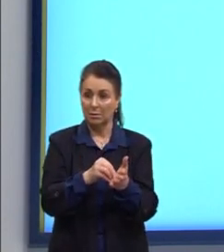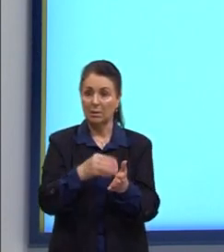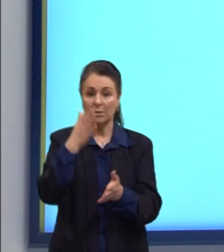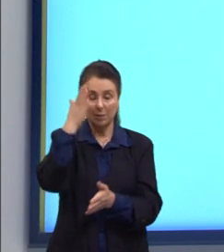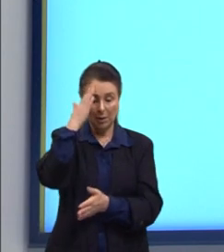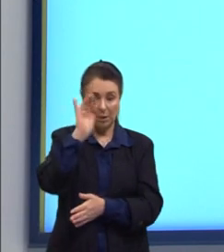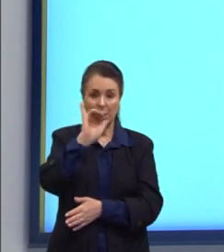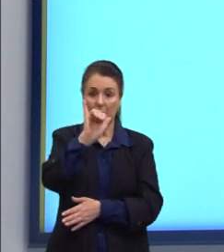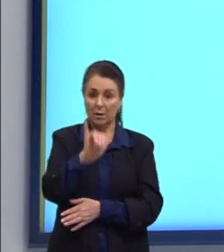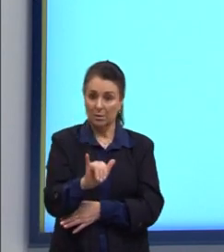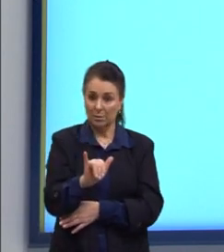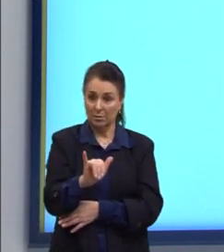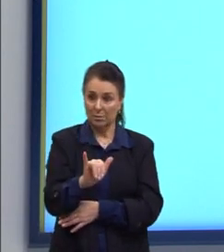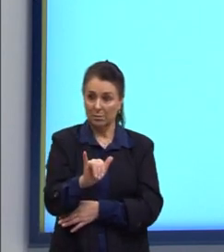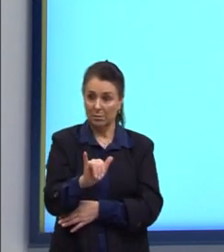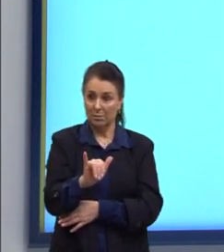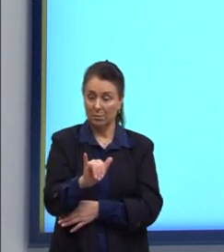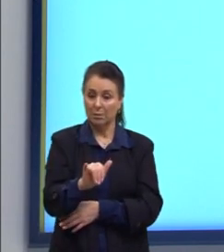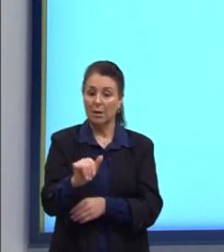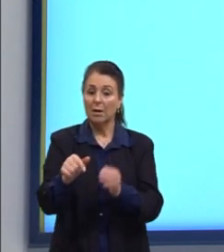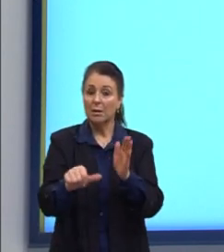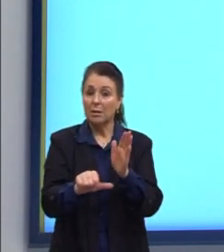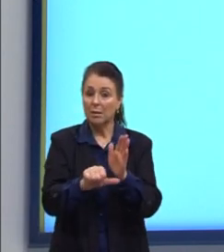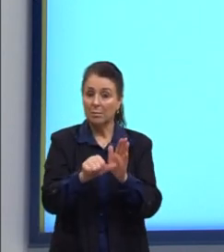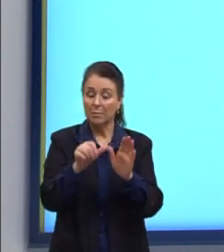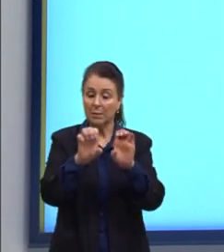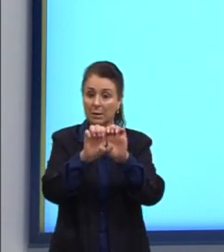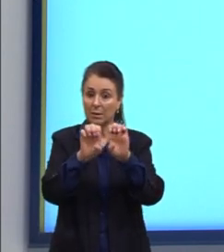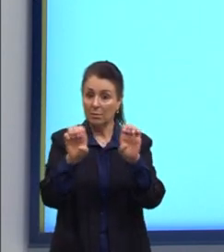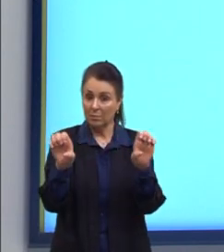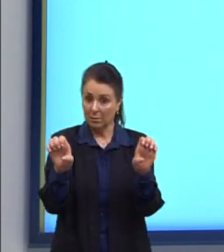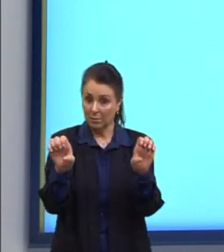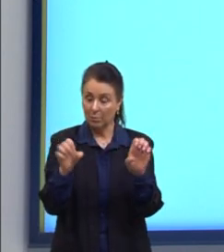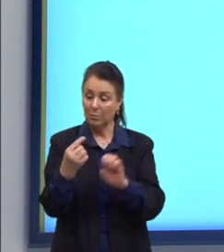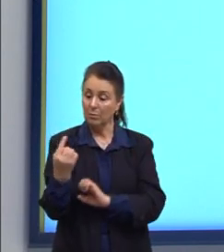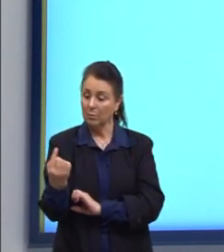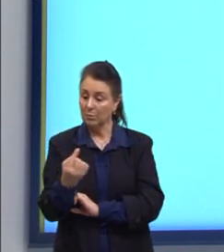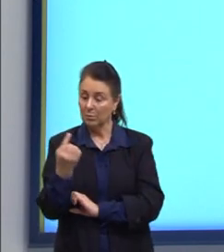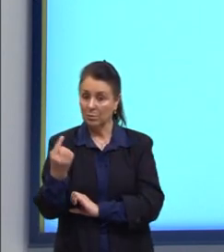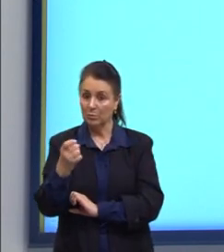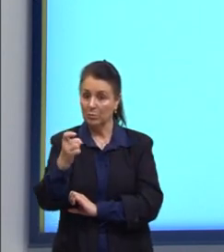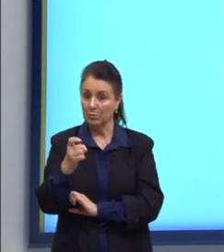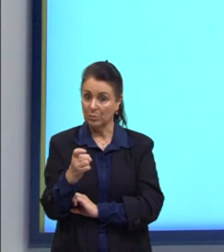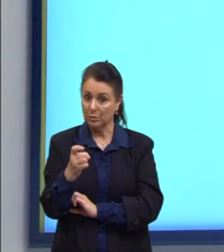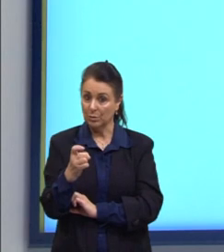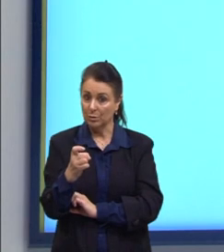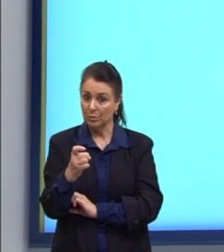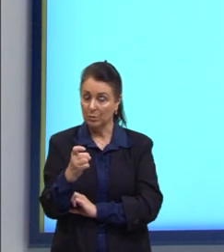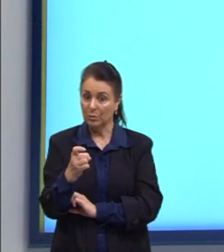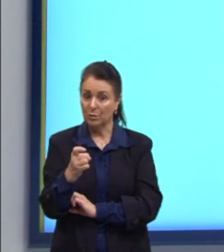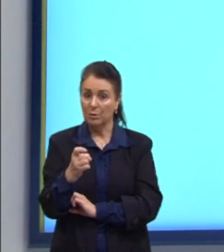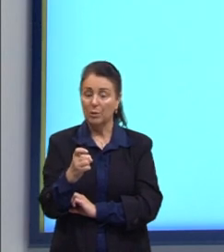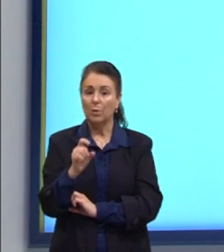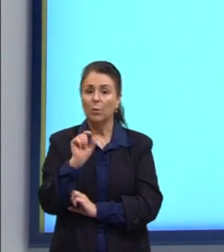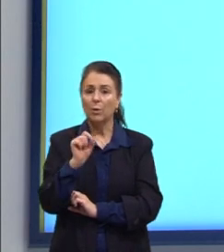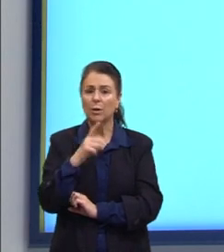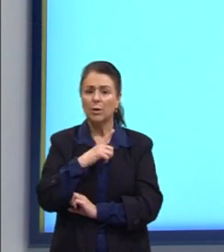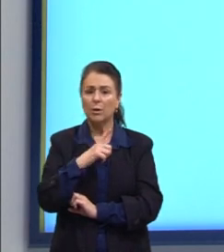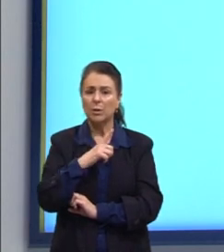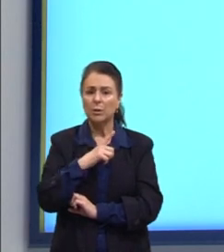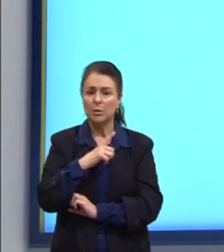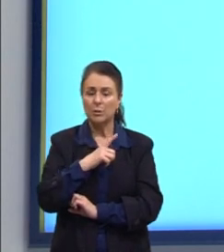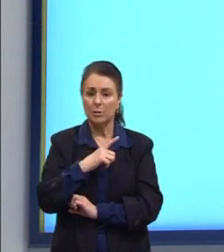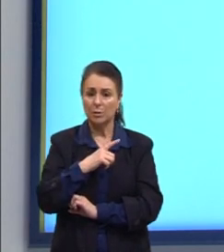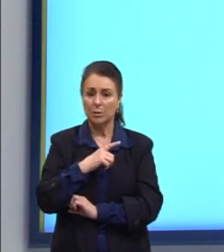o valor de y mas lá na primeira equação que nós isolamos o x o que que nós tínhamos no segundo lado